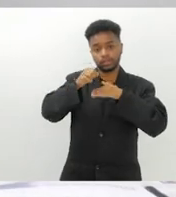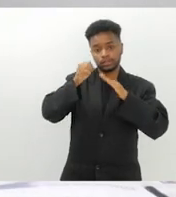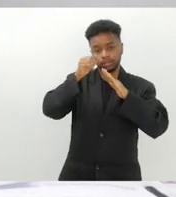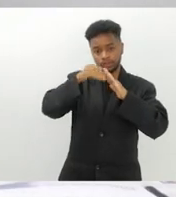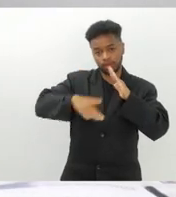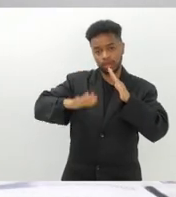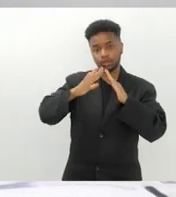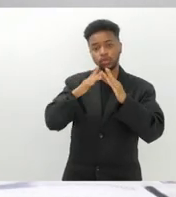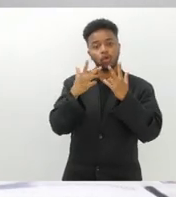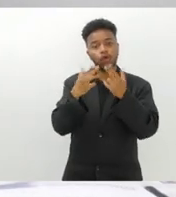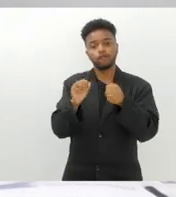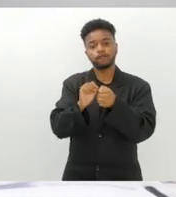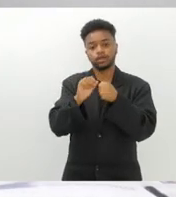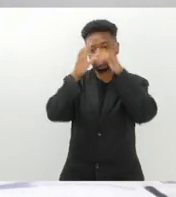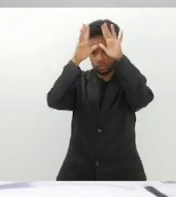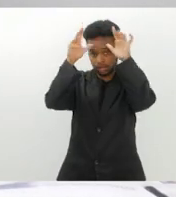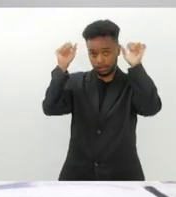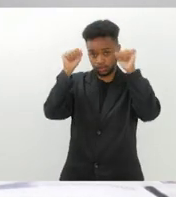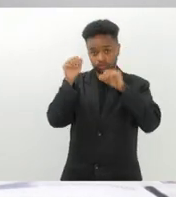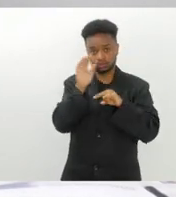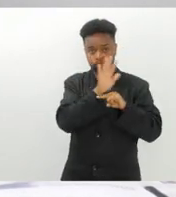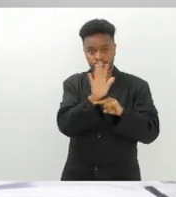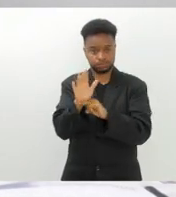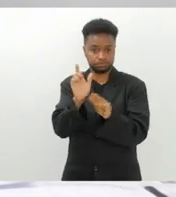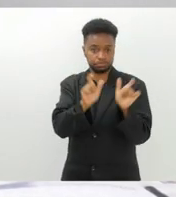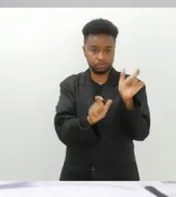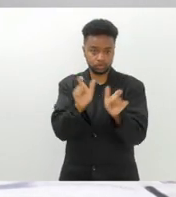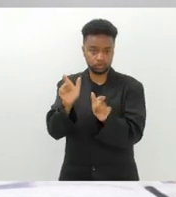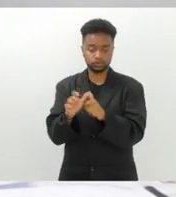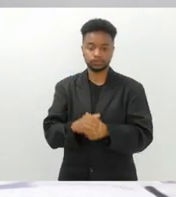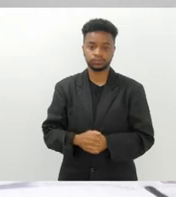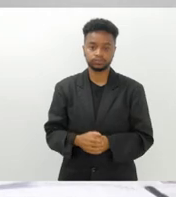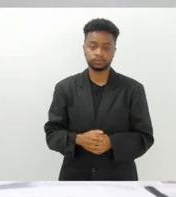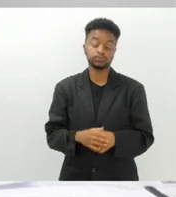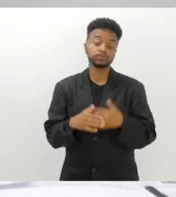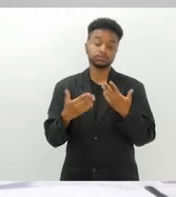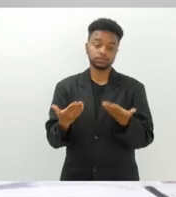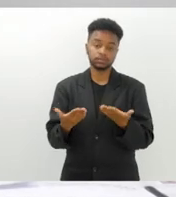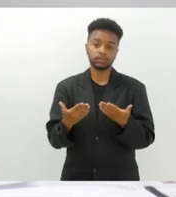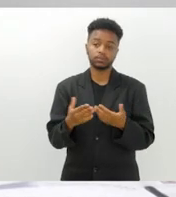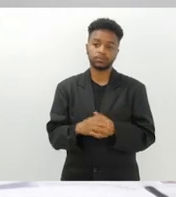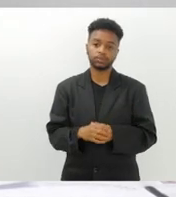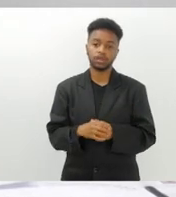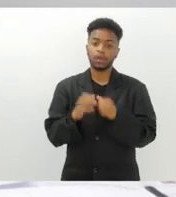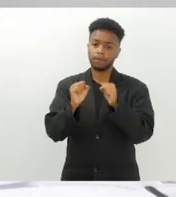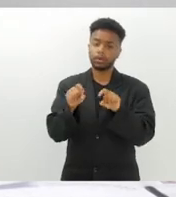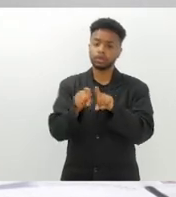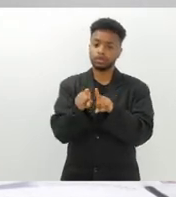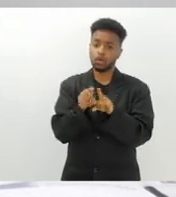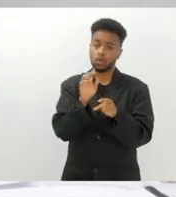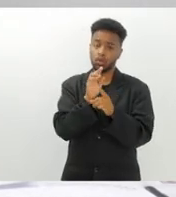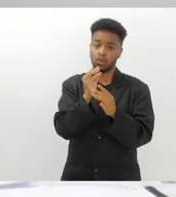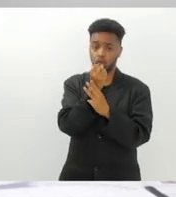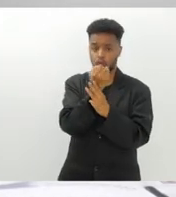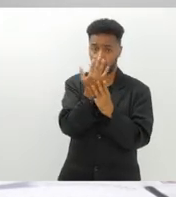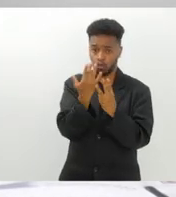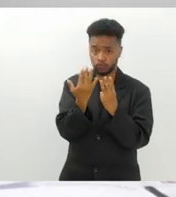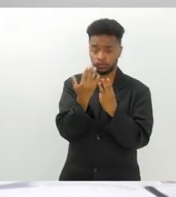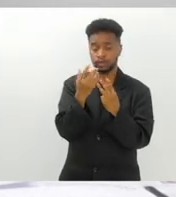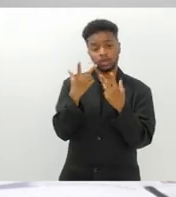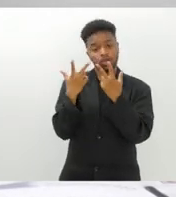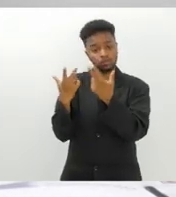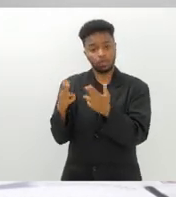e castanheiros e pescadores da Amazônia. Um guarda-chuva, pode ser até a própria UF, como foi lá